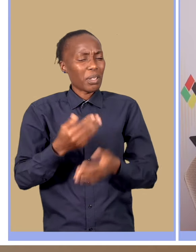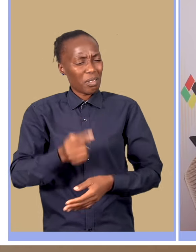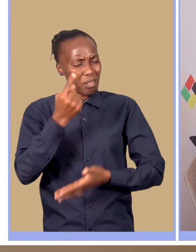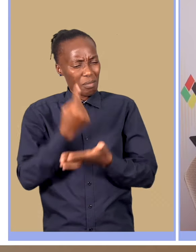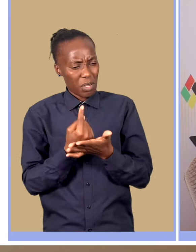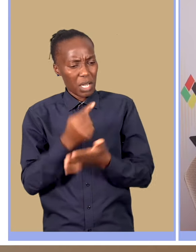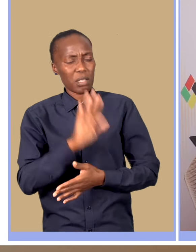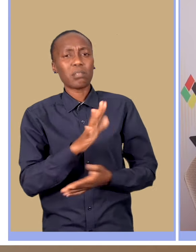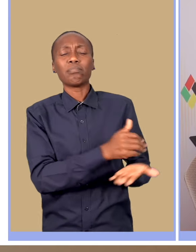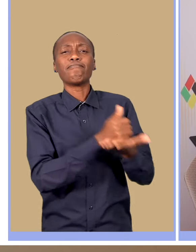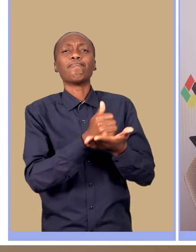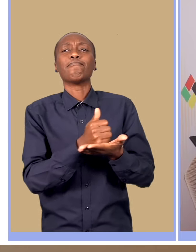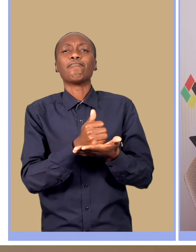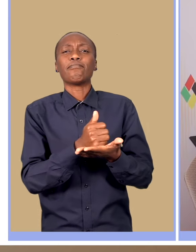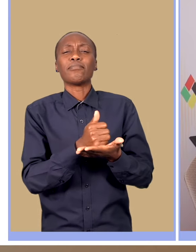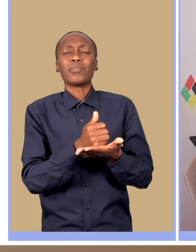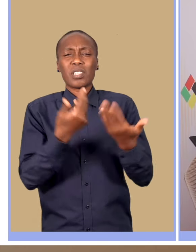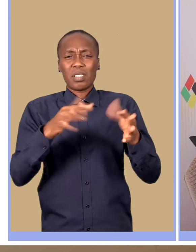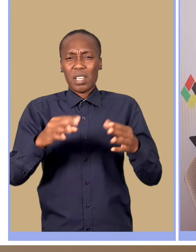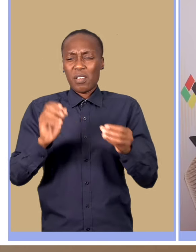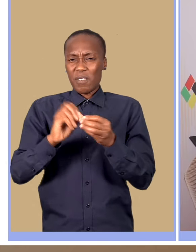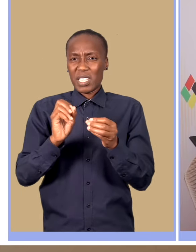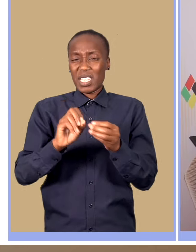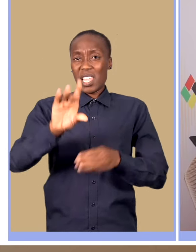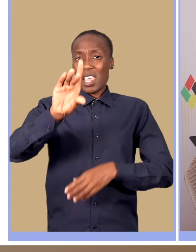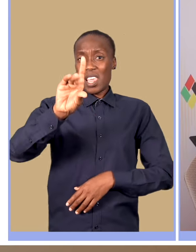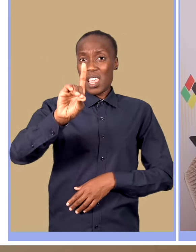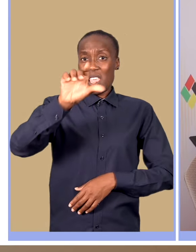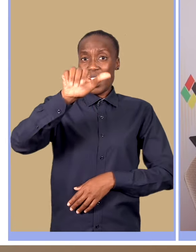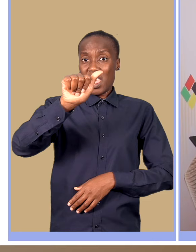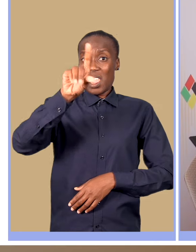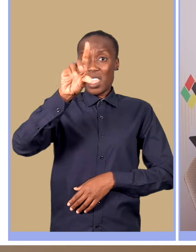Aí eu fui analisar um pouco a estatística aqui do país e eu vi que